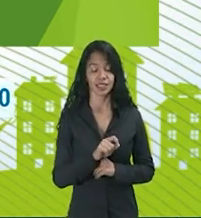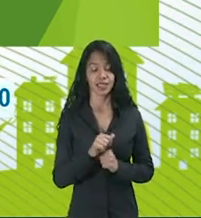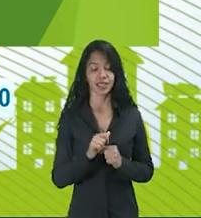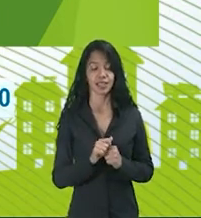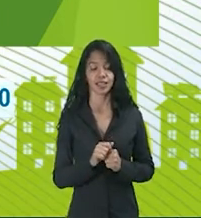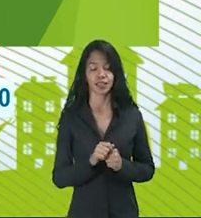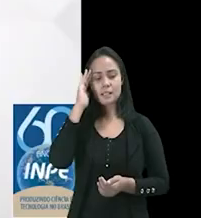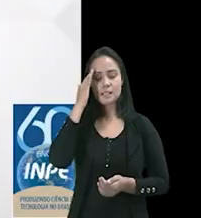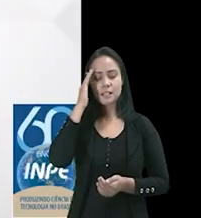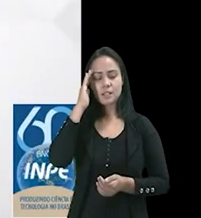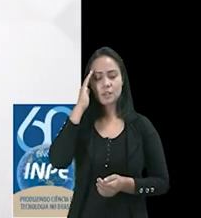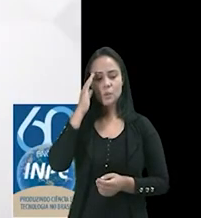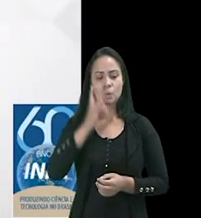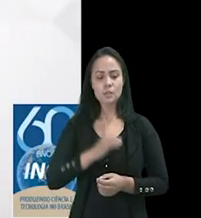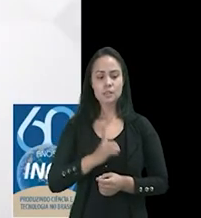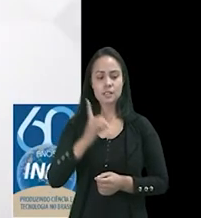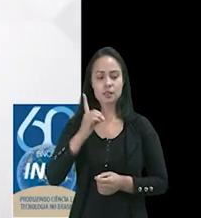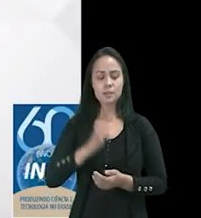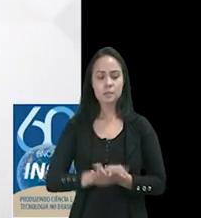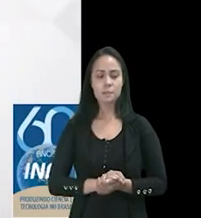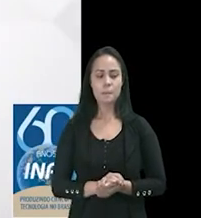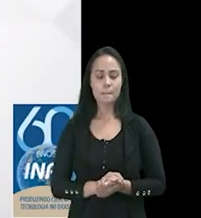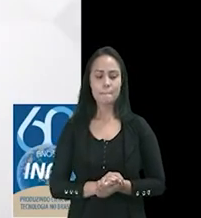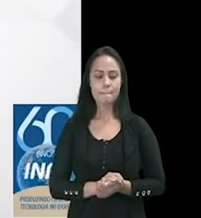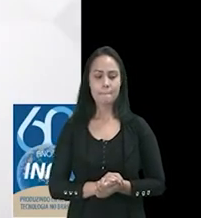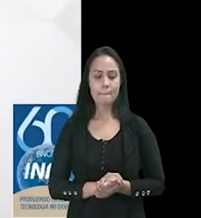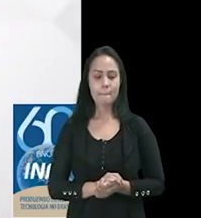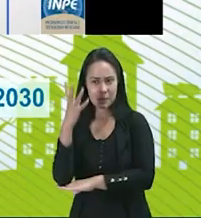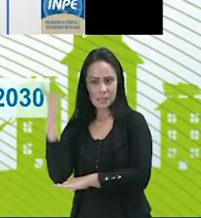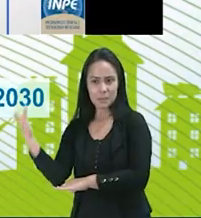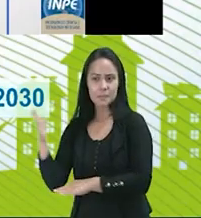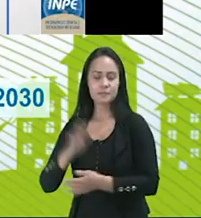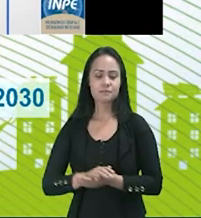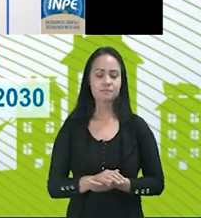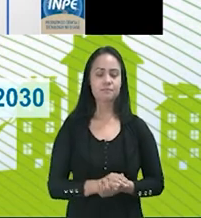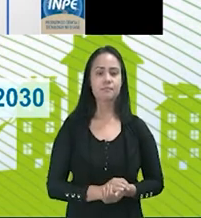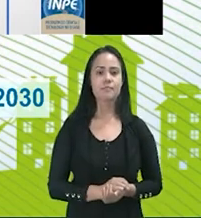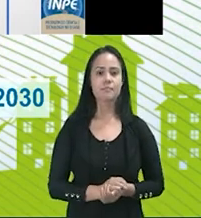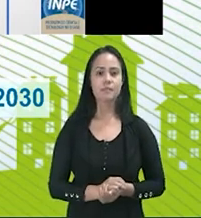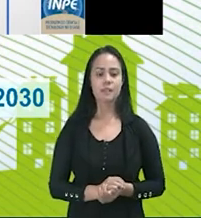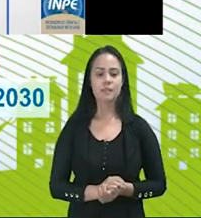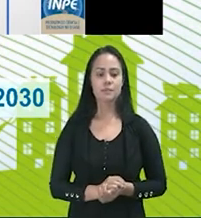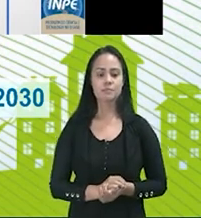prevenção de desastres, a preservação das florestas do Brasil, o consumo e